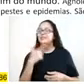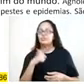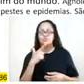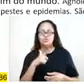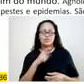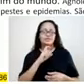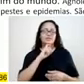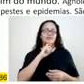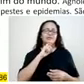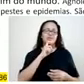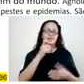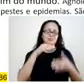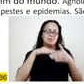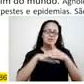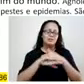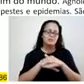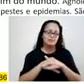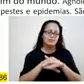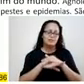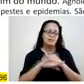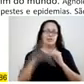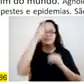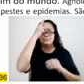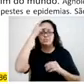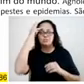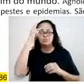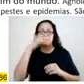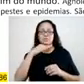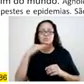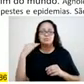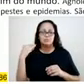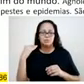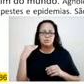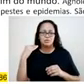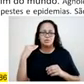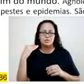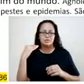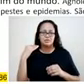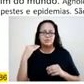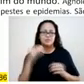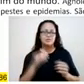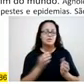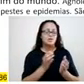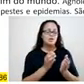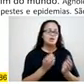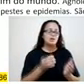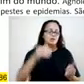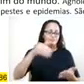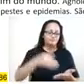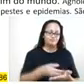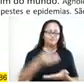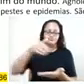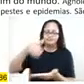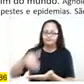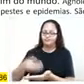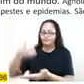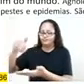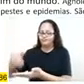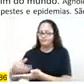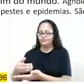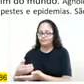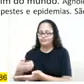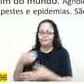por dinheiro, fosse por amizade. Membros de uma família traziam seus mortos para uma vala da melhor maneira que podiam, sem padre,